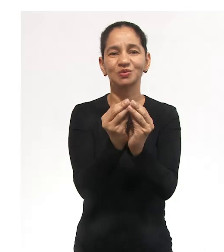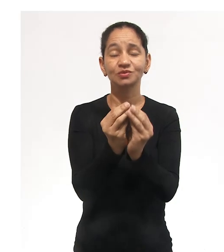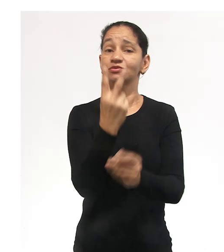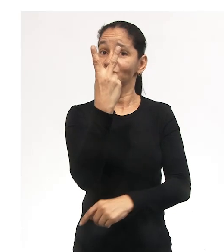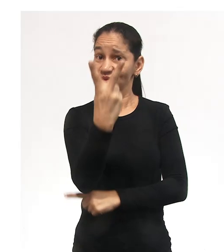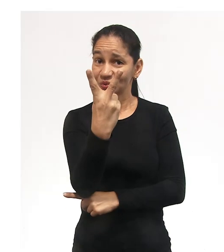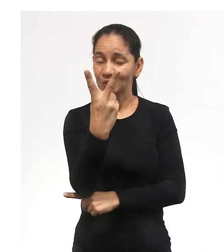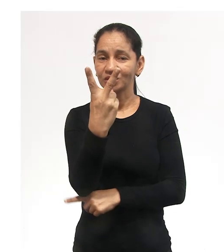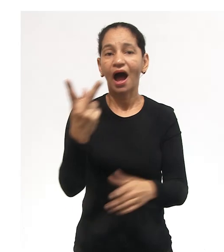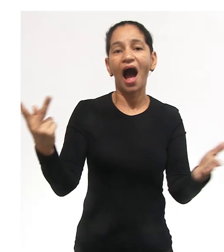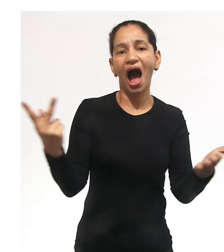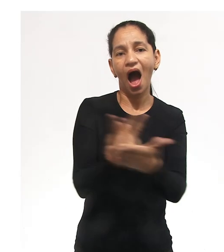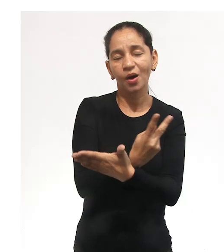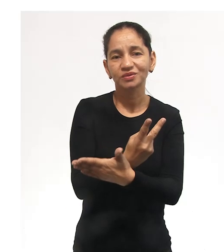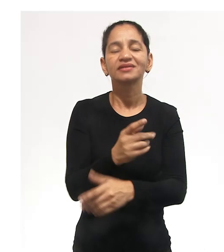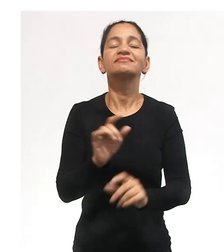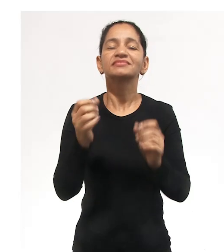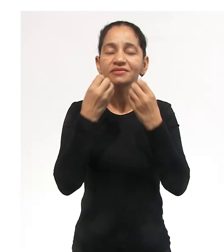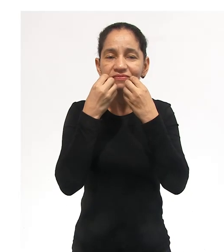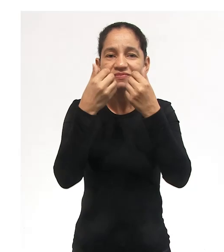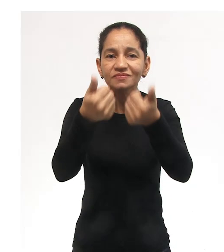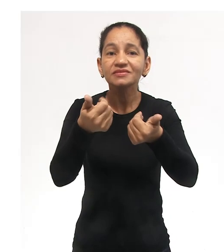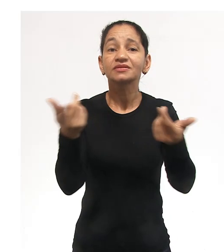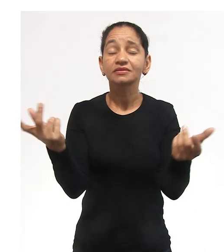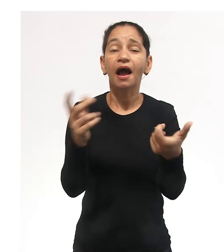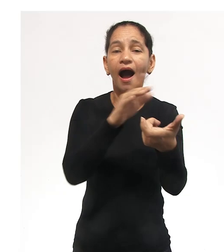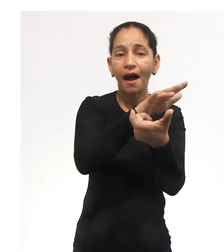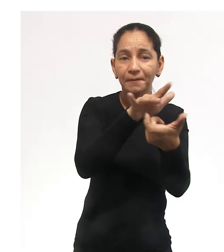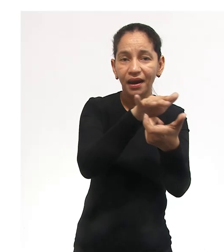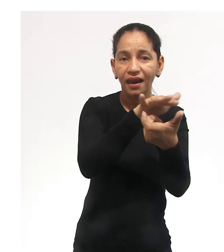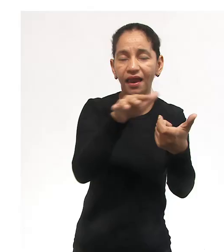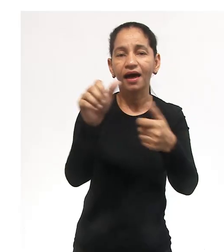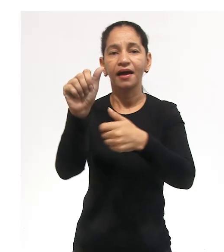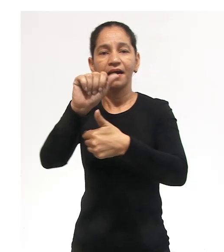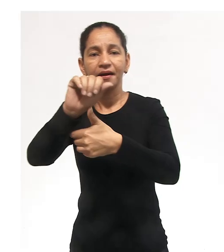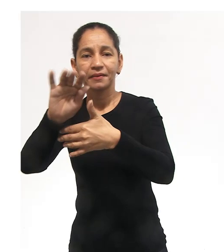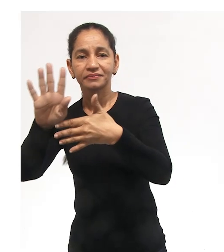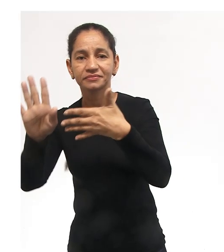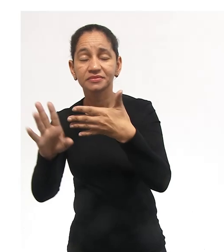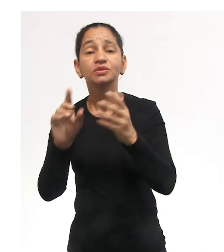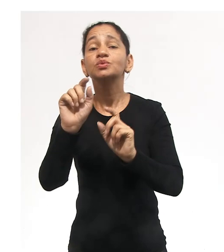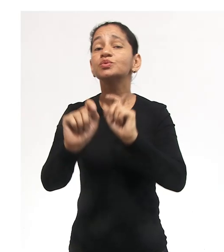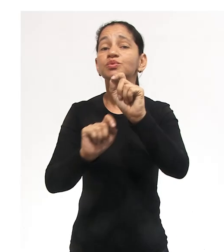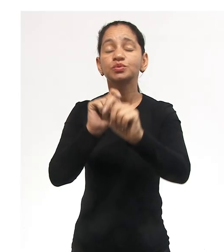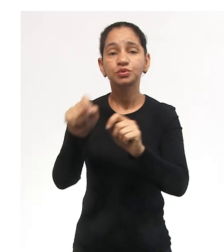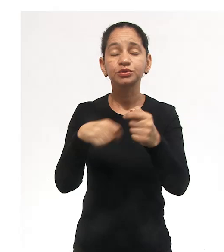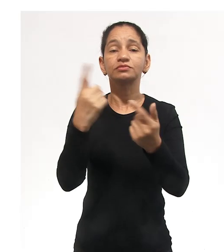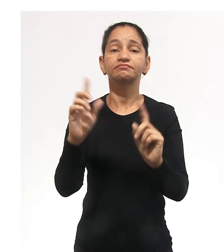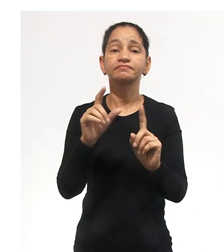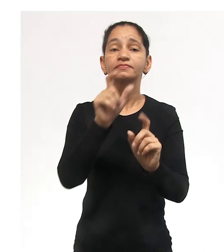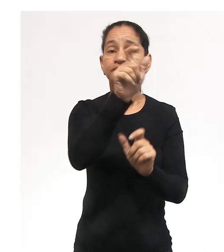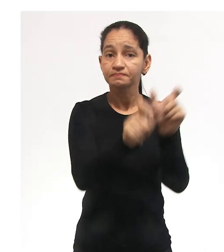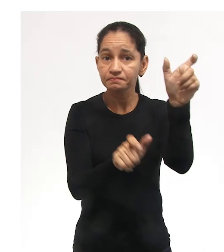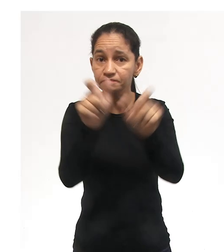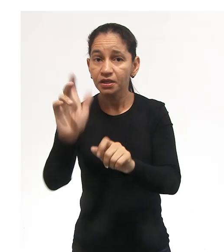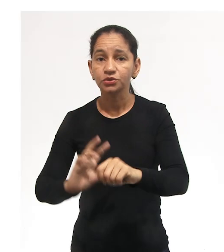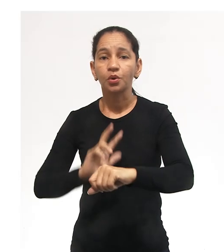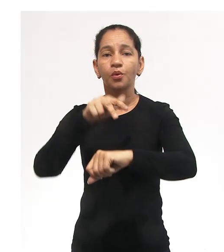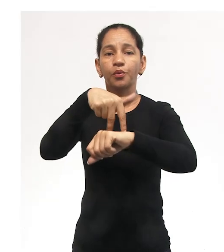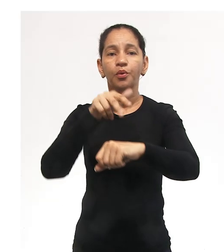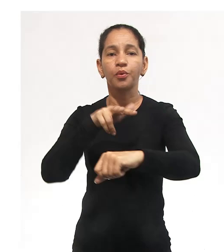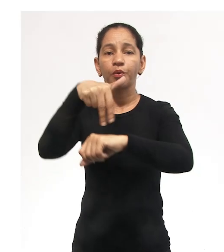junção desses 2 processos, alfabetização e letramento, vai se trabalhar sujeitos ativos